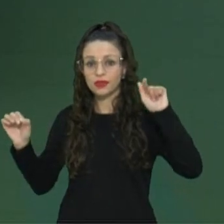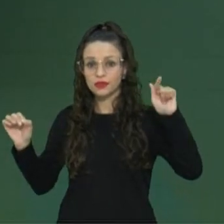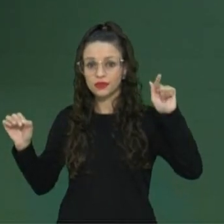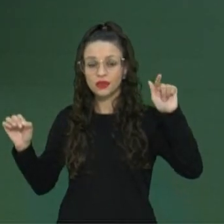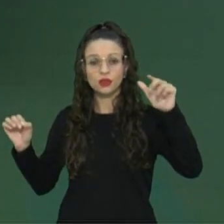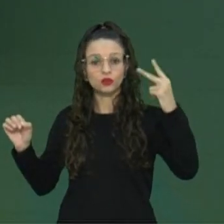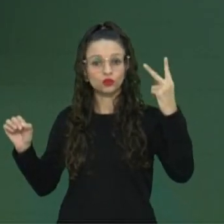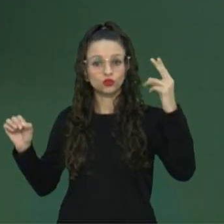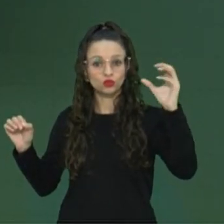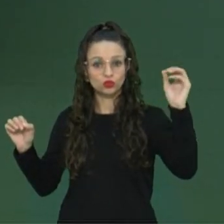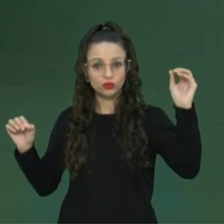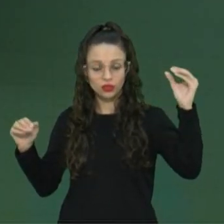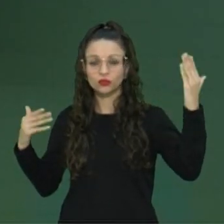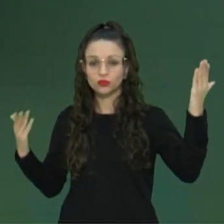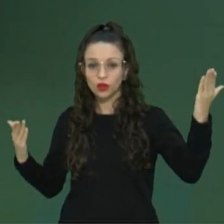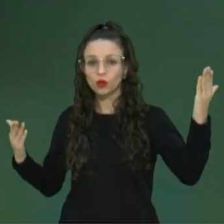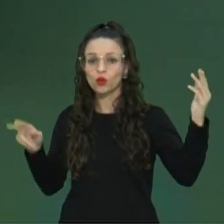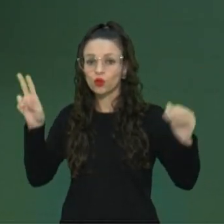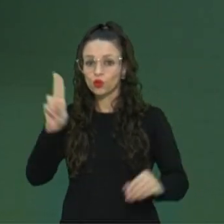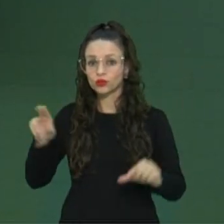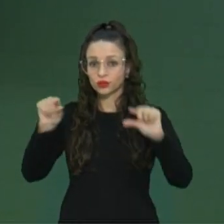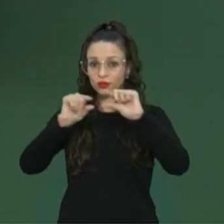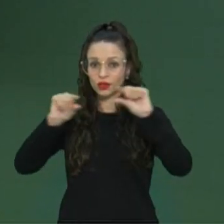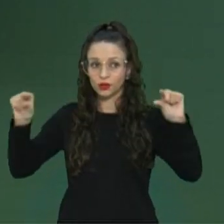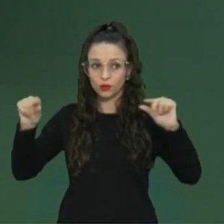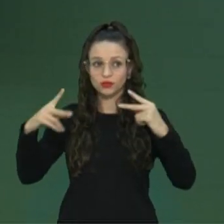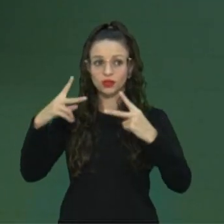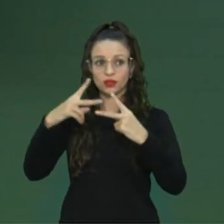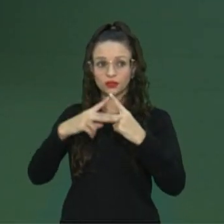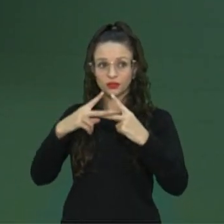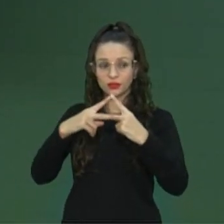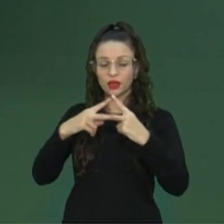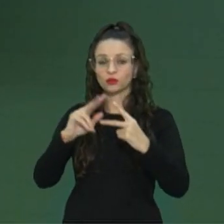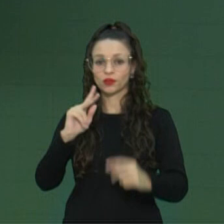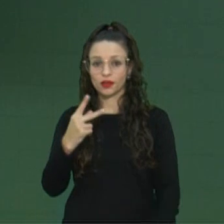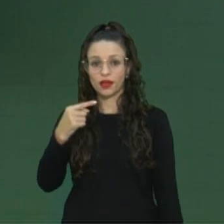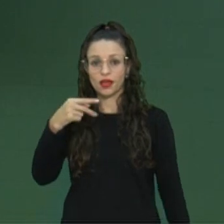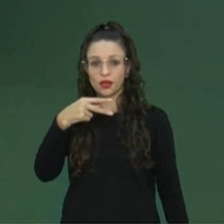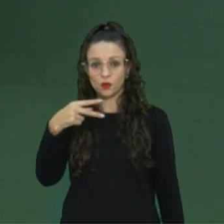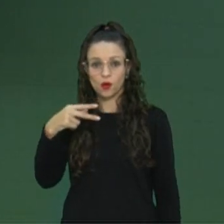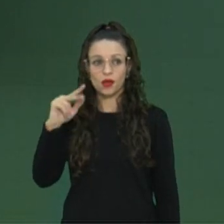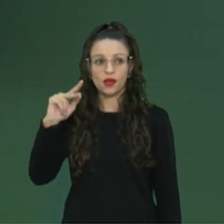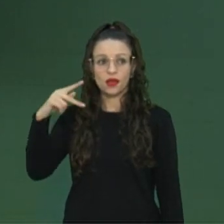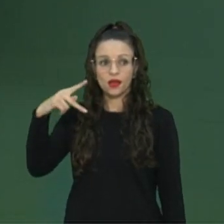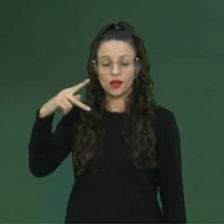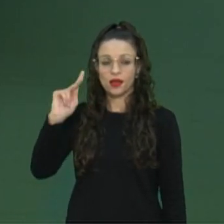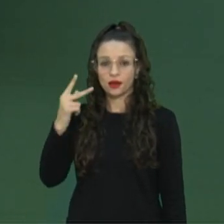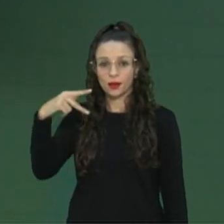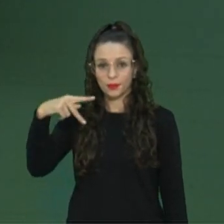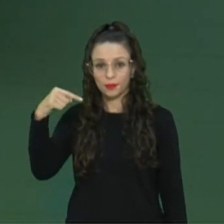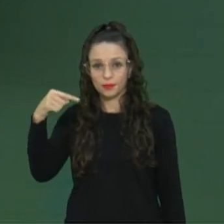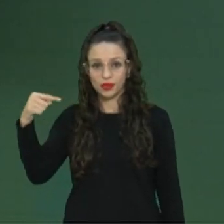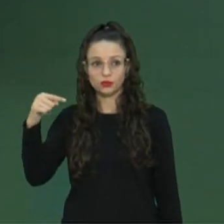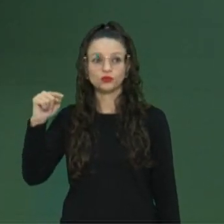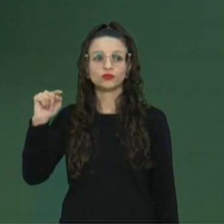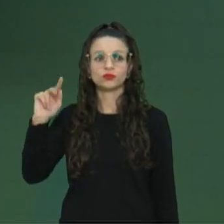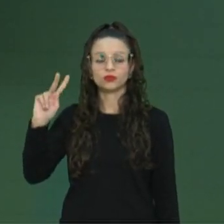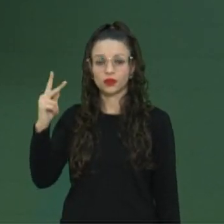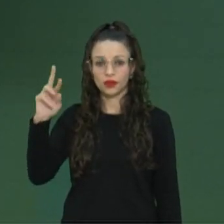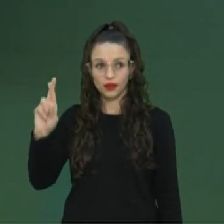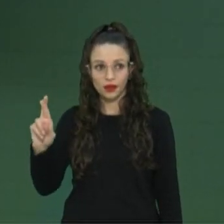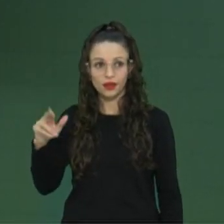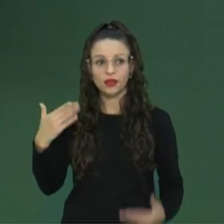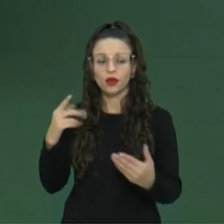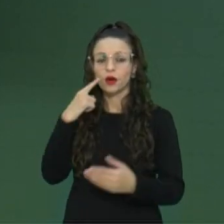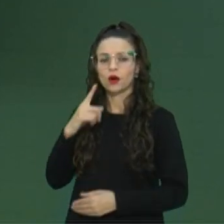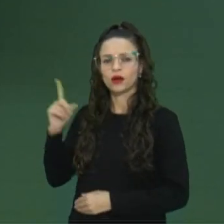é 200. Usando a minha equação lá, ΔH igual a HP menos HR, ΔH igual a 100